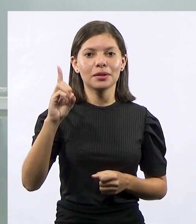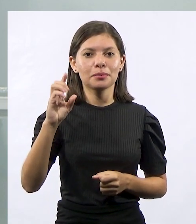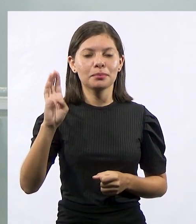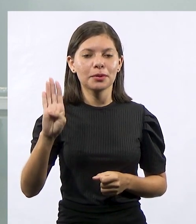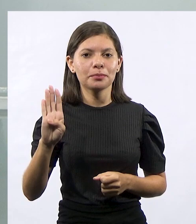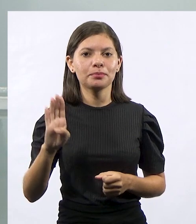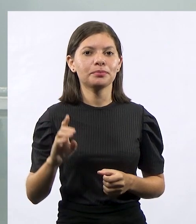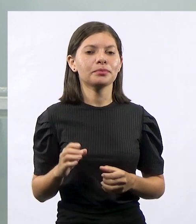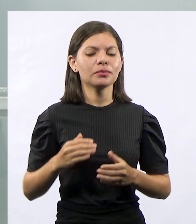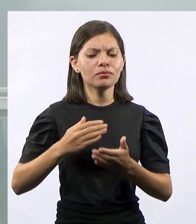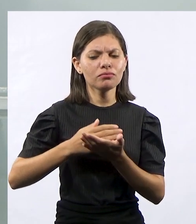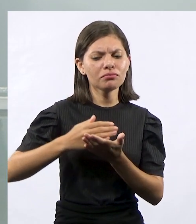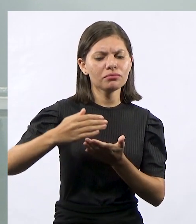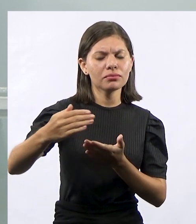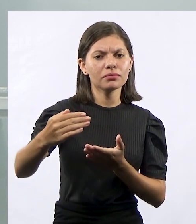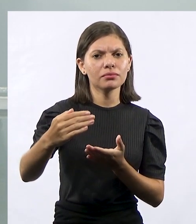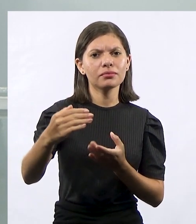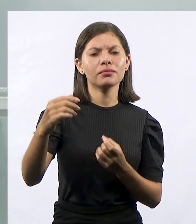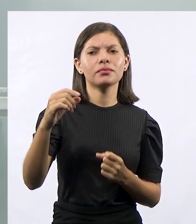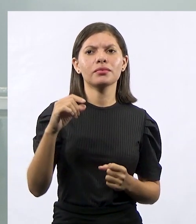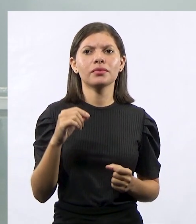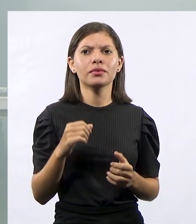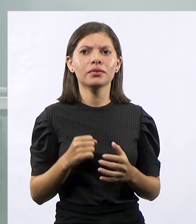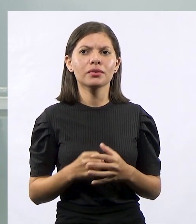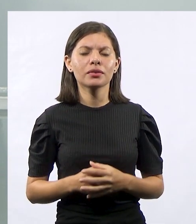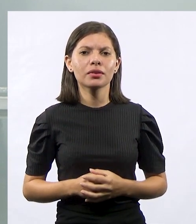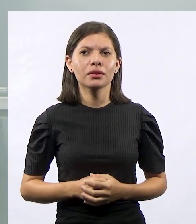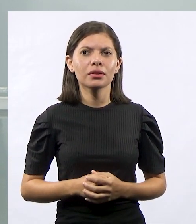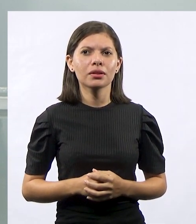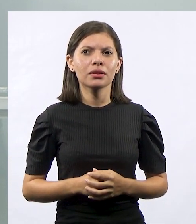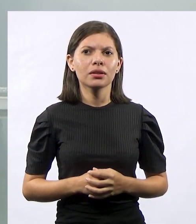na LDB, ela também continua com essa